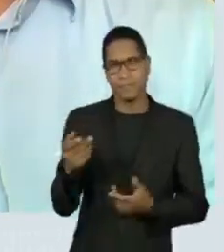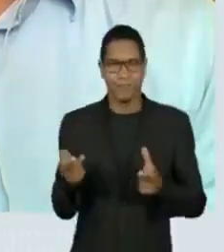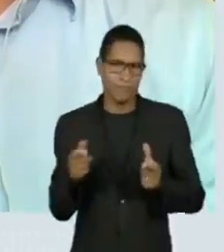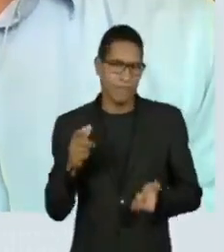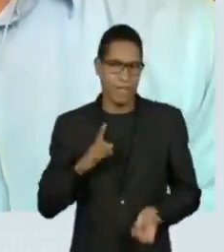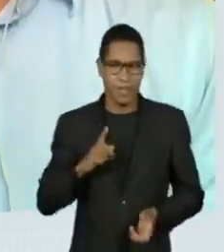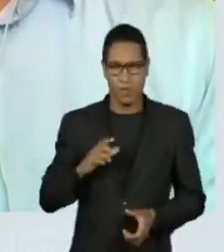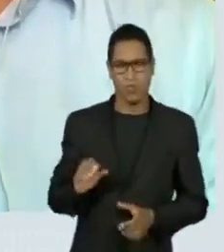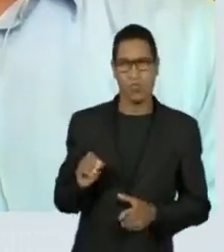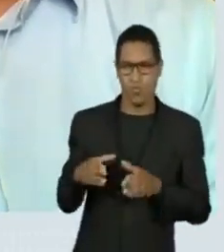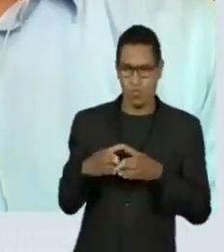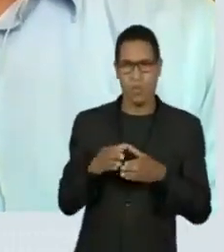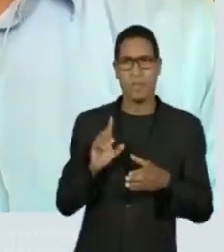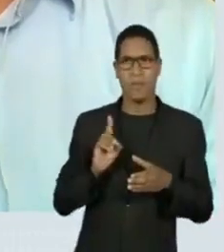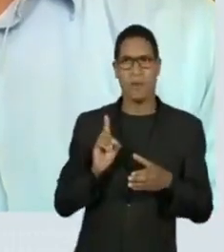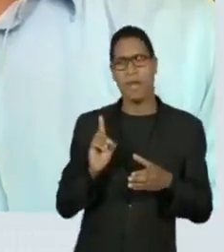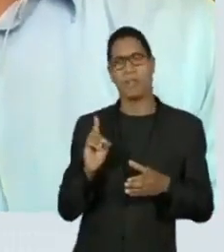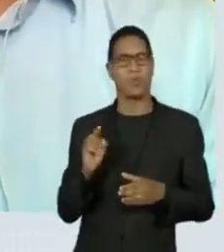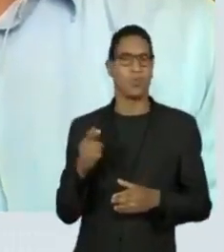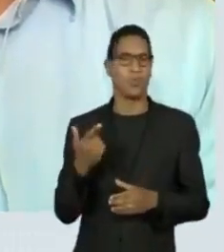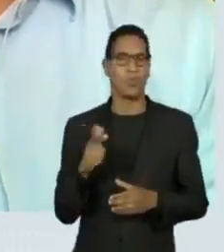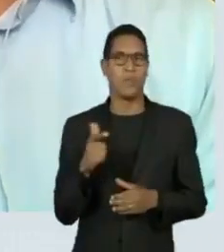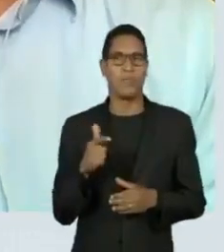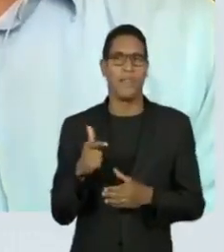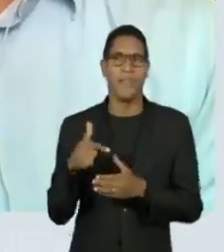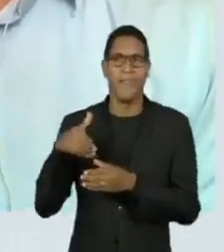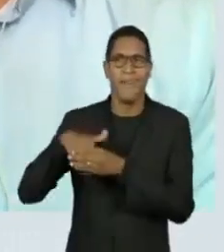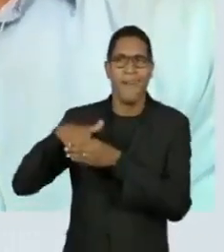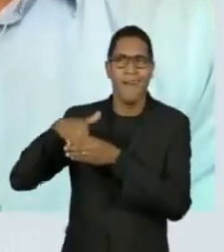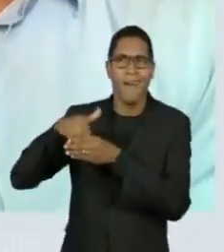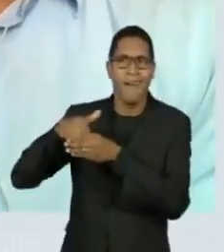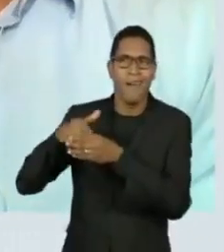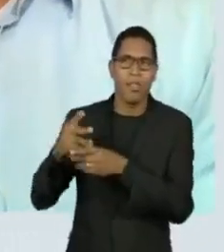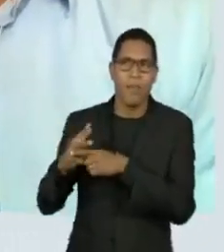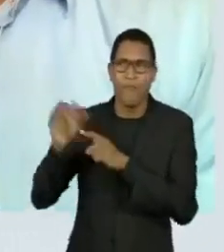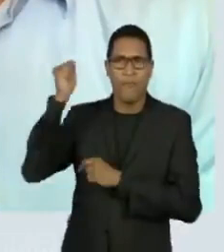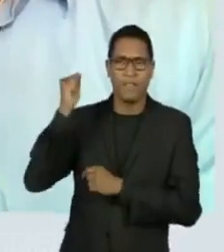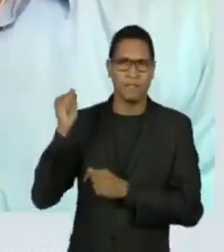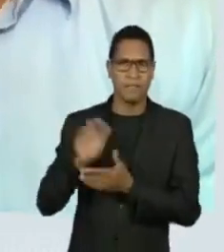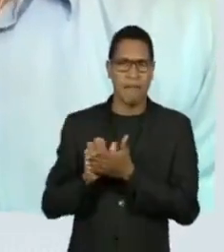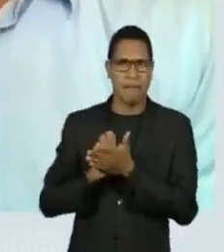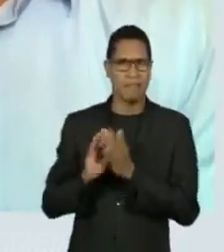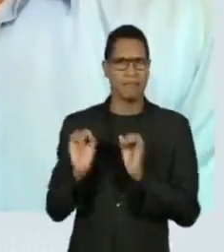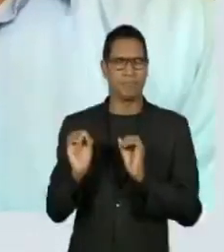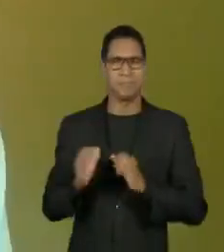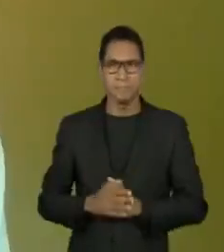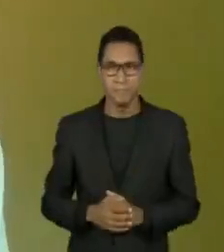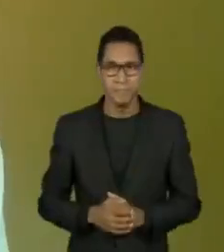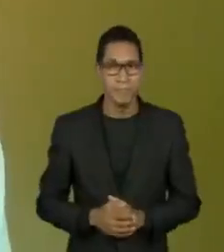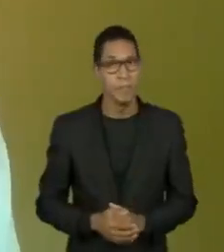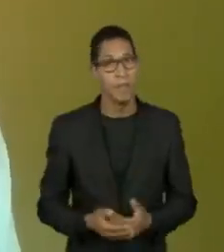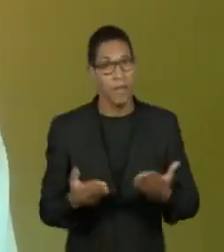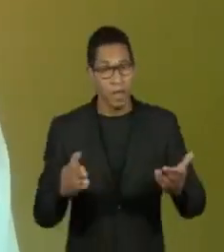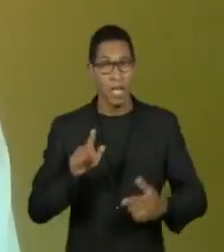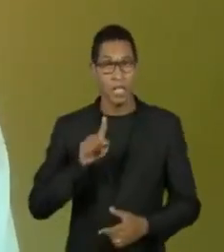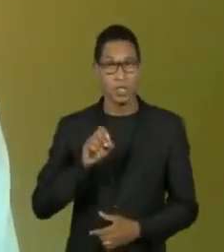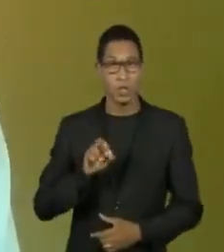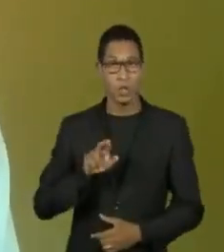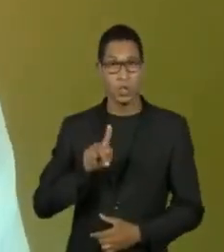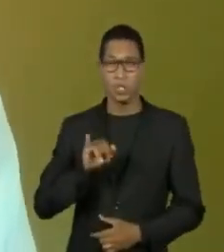não leva esse estado há décadas? É verdade, né? A Geórgia é um estado